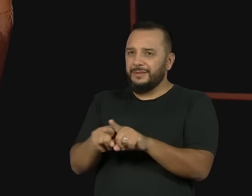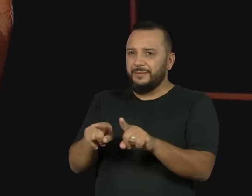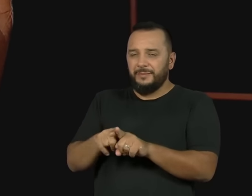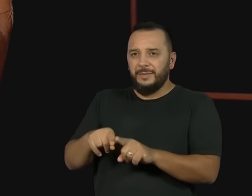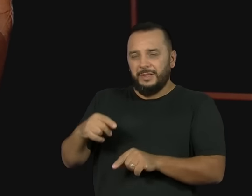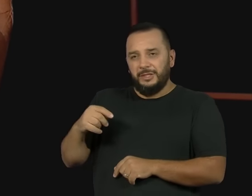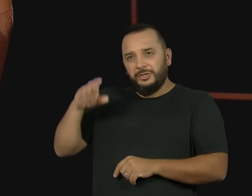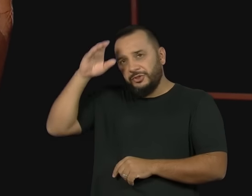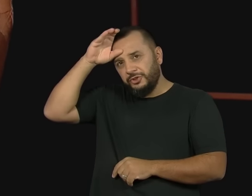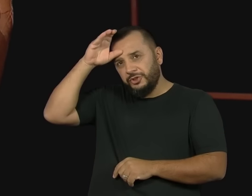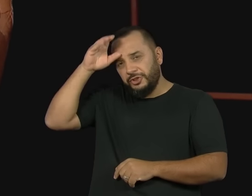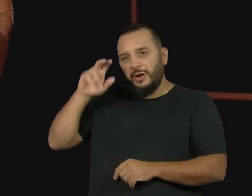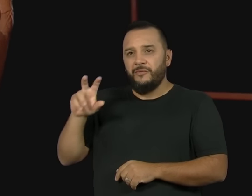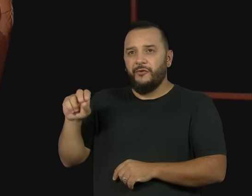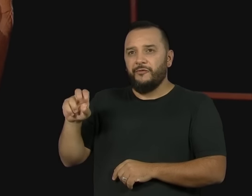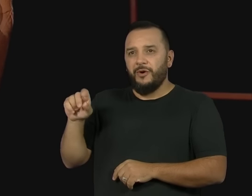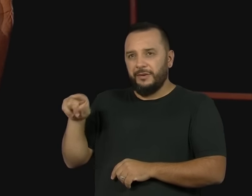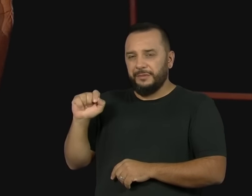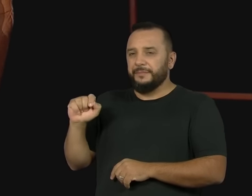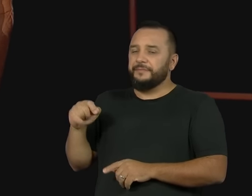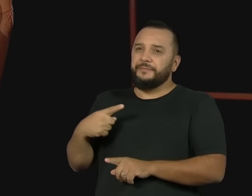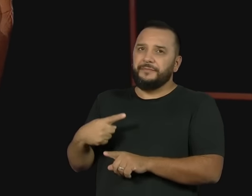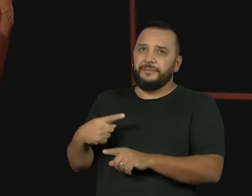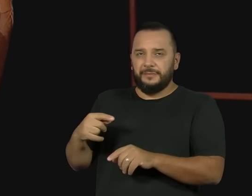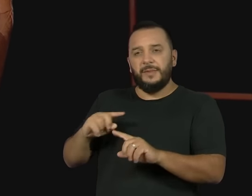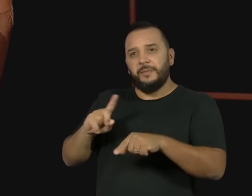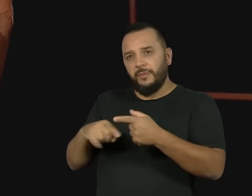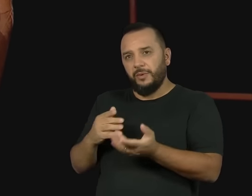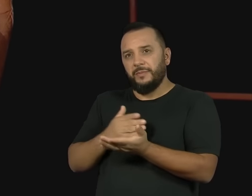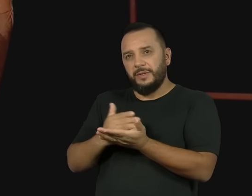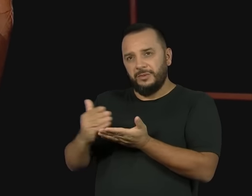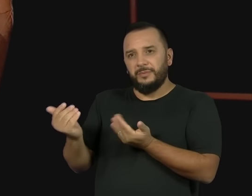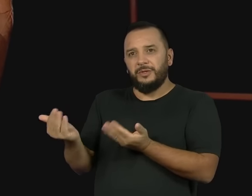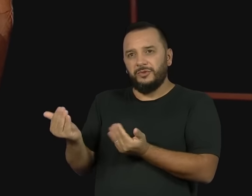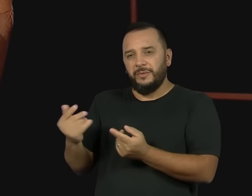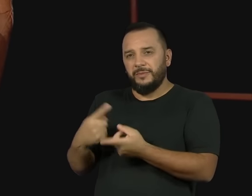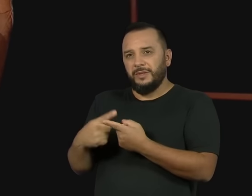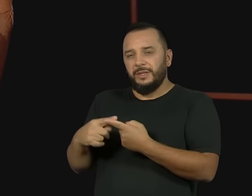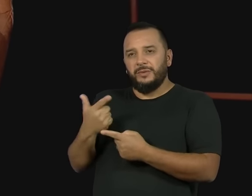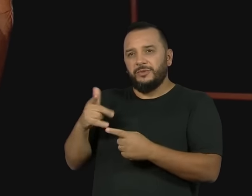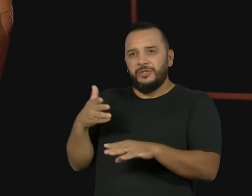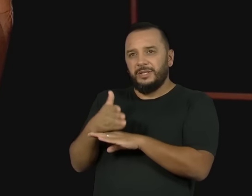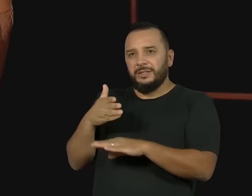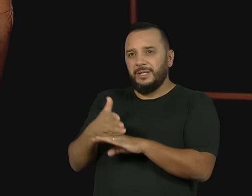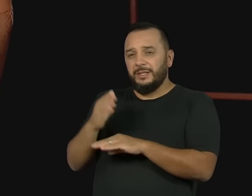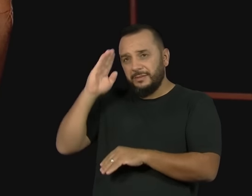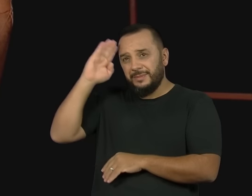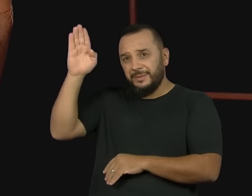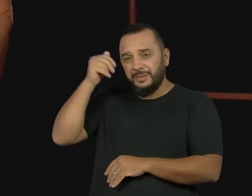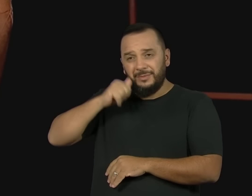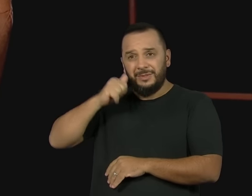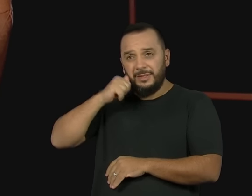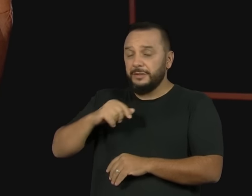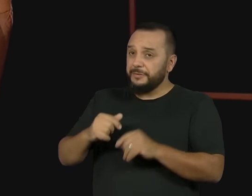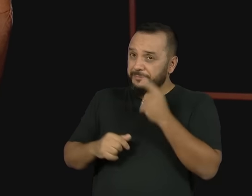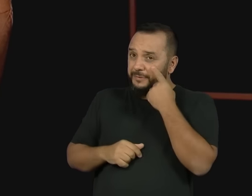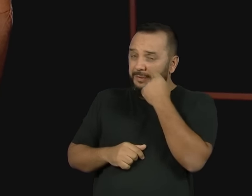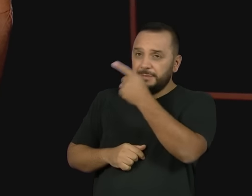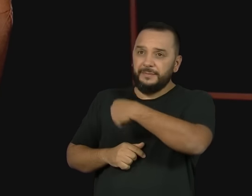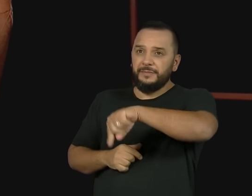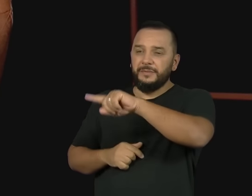para jovens, porque eles não tinham acesso, sobretudo as mulheres. Portanto, você vê a preocupação que eles